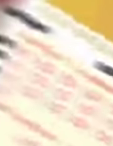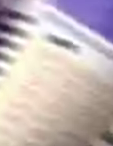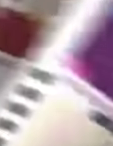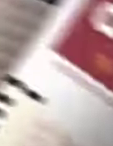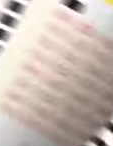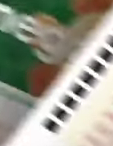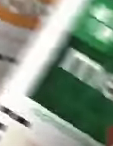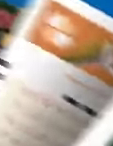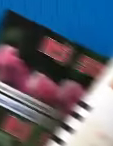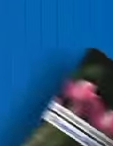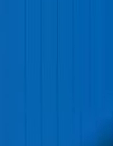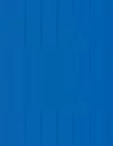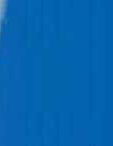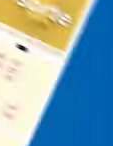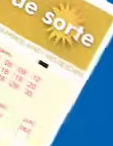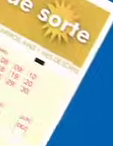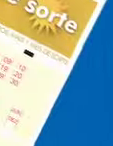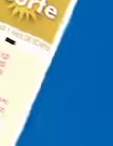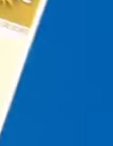e